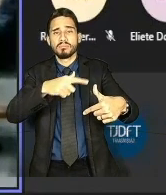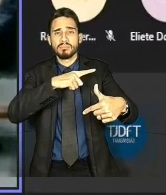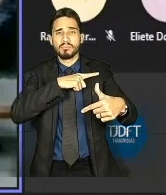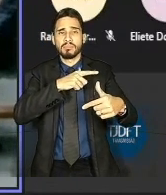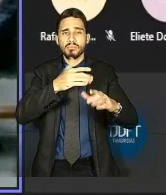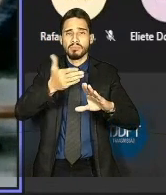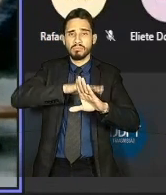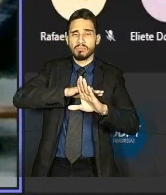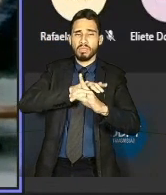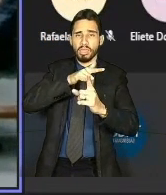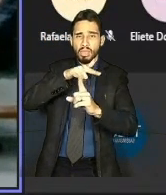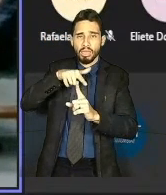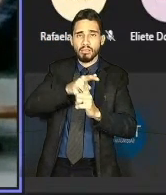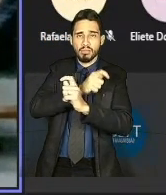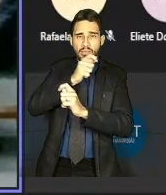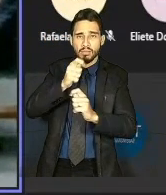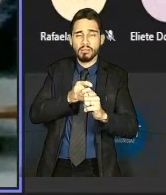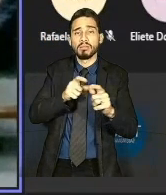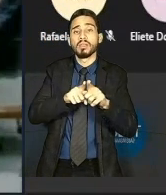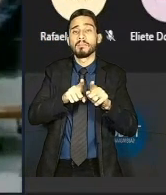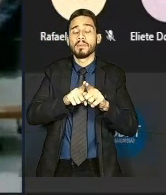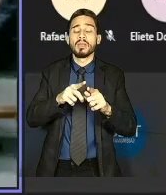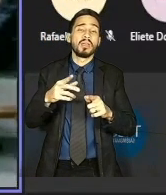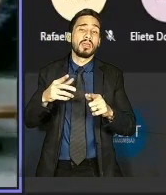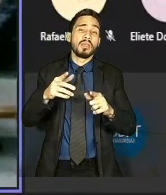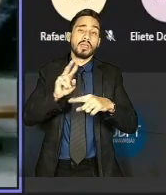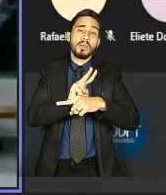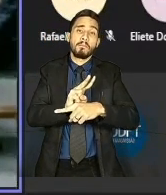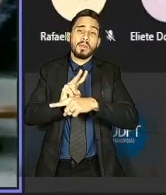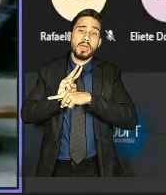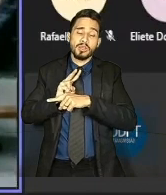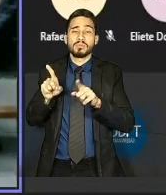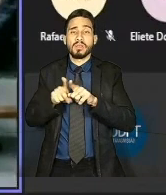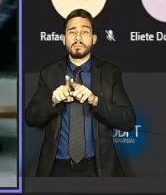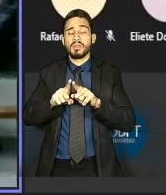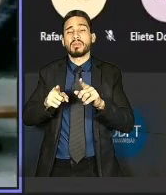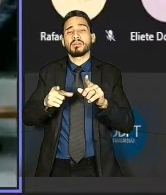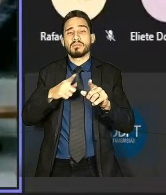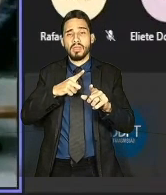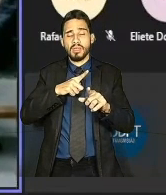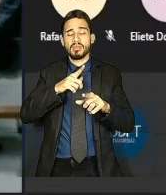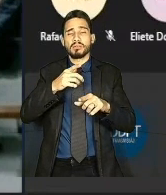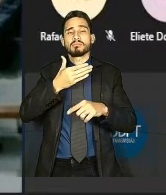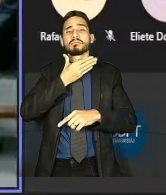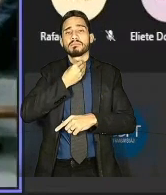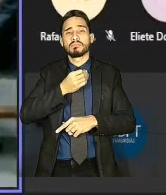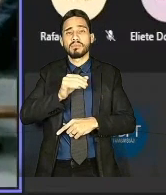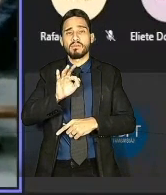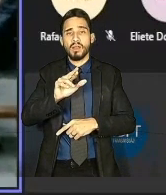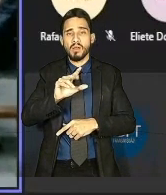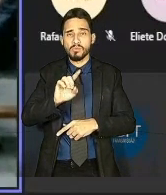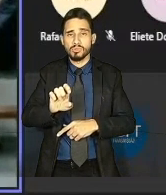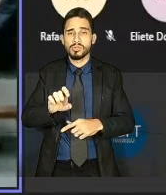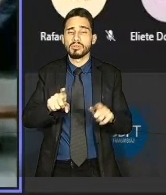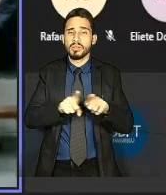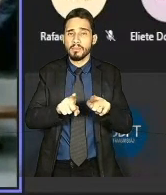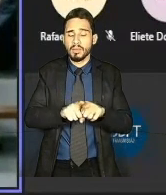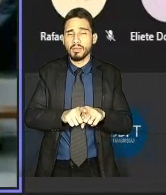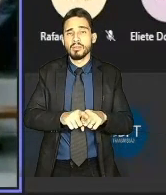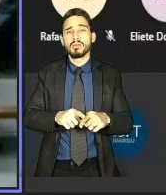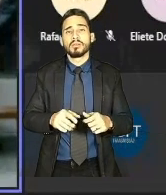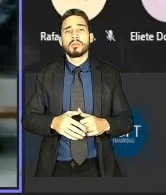de descontos de empréstimos fraudados, também não se determina a restituição em dobro. Tudo por quê? Porque havia